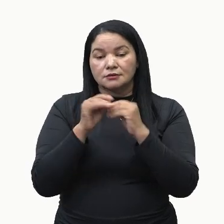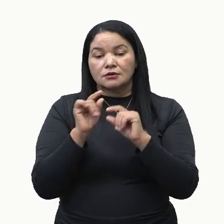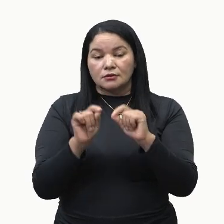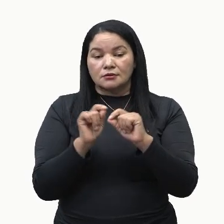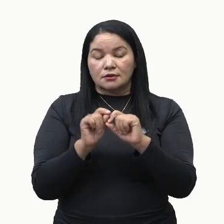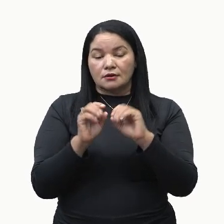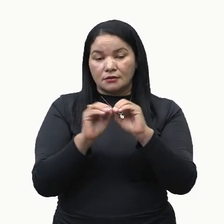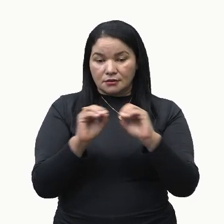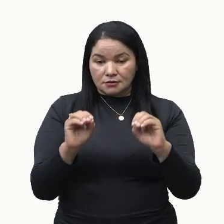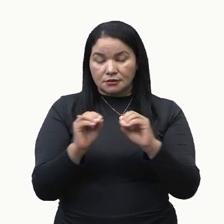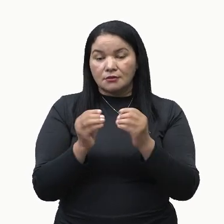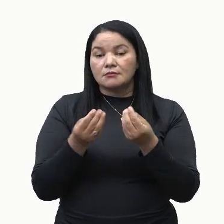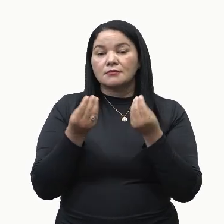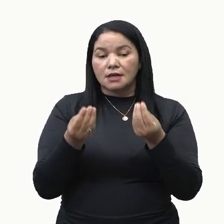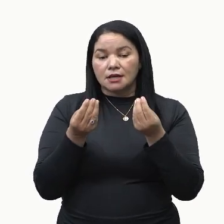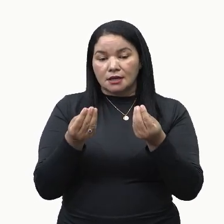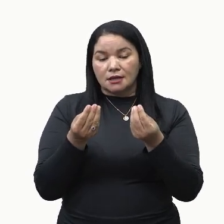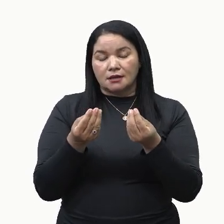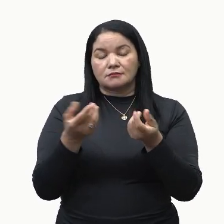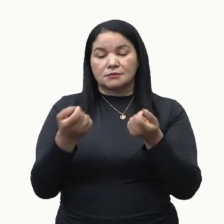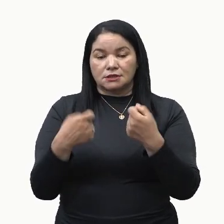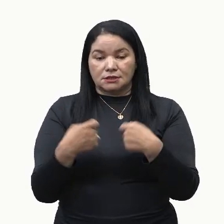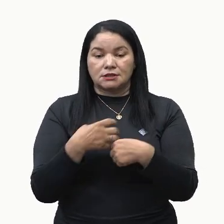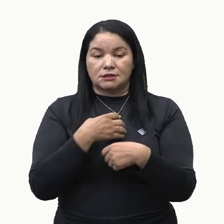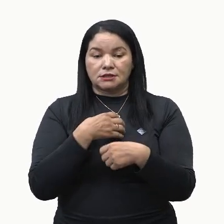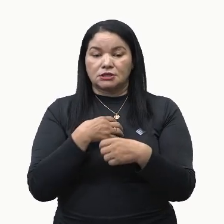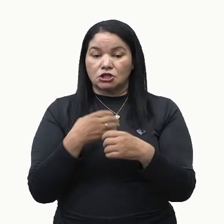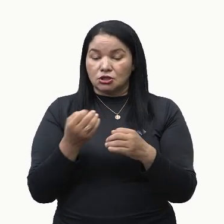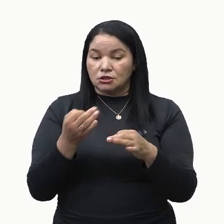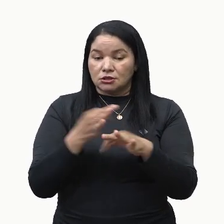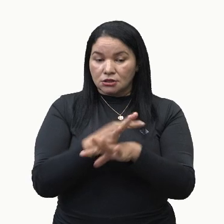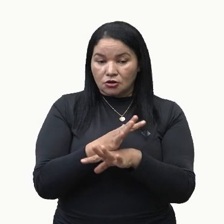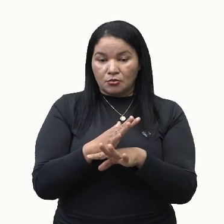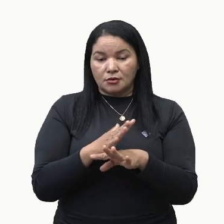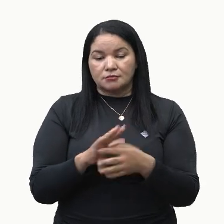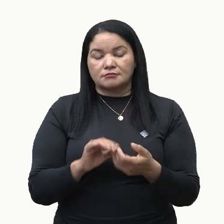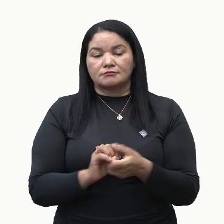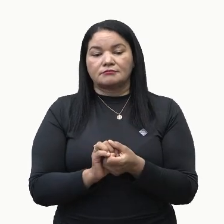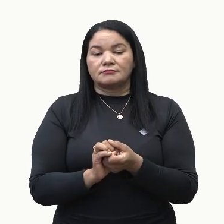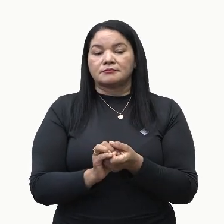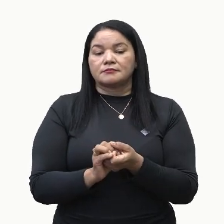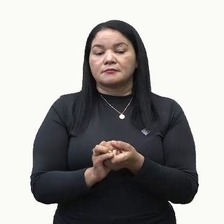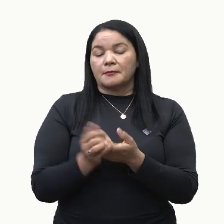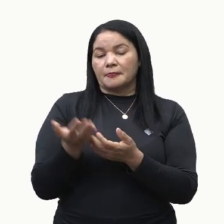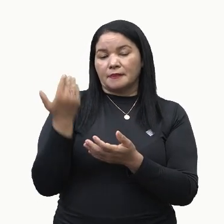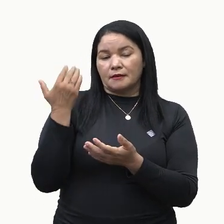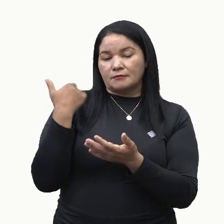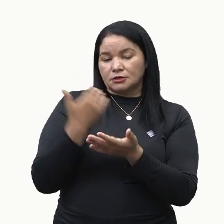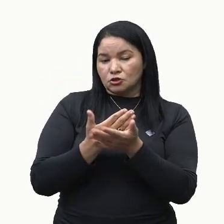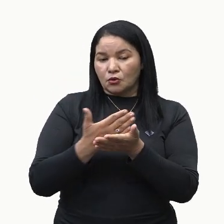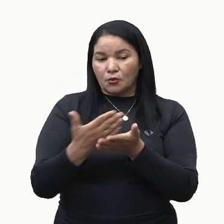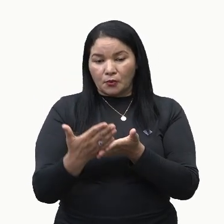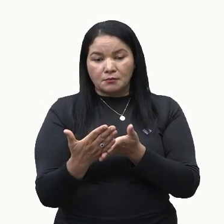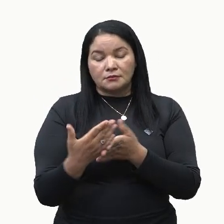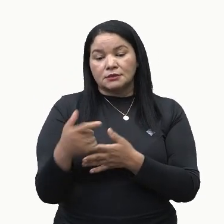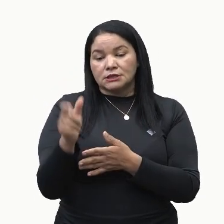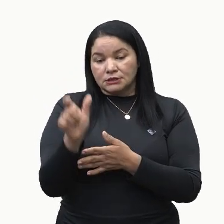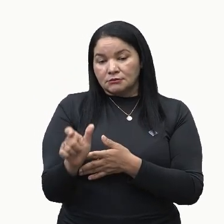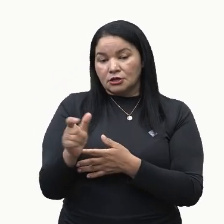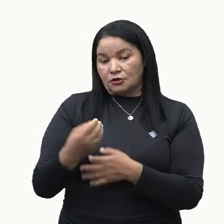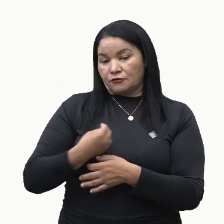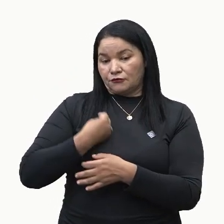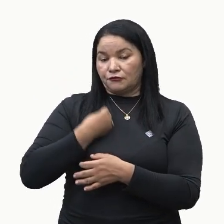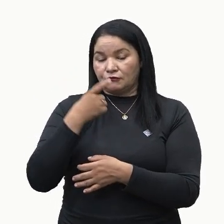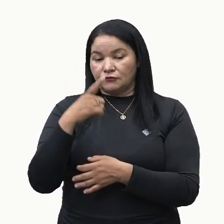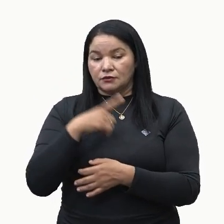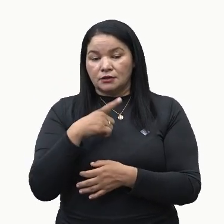tenha sentido, né? Então vamos lá, vamos prosseguindo. No começo a palavra já existia. A palavra